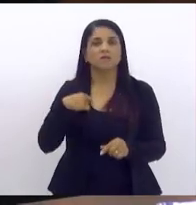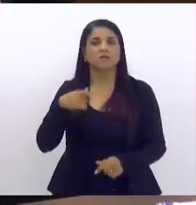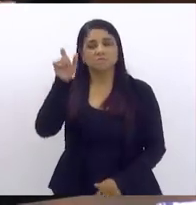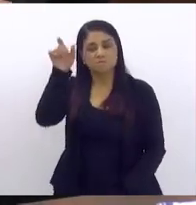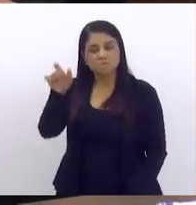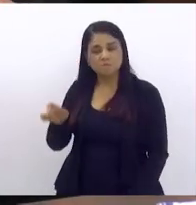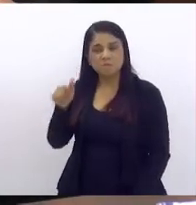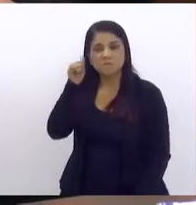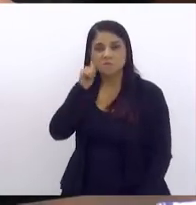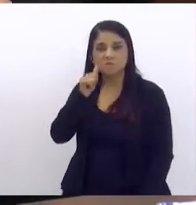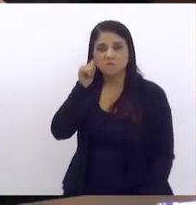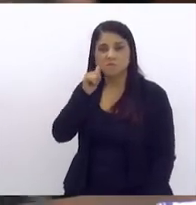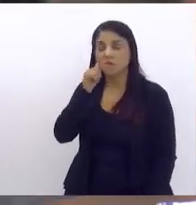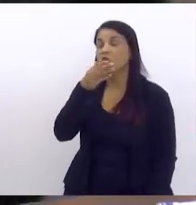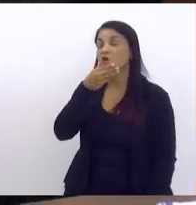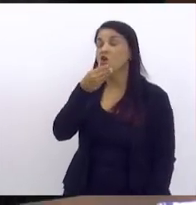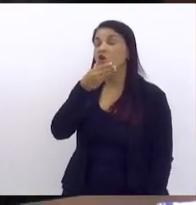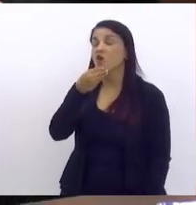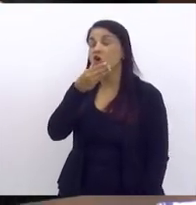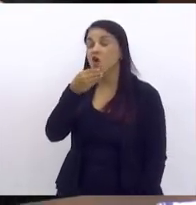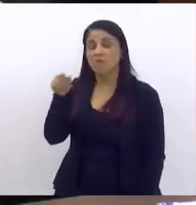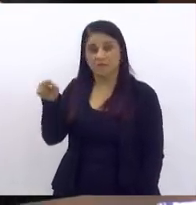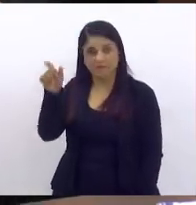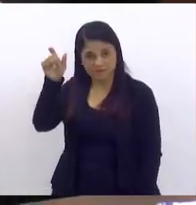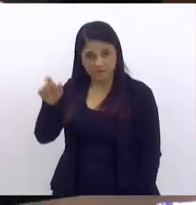o Osto Siqueira, vulgo Quaquá,